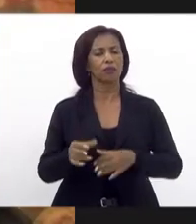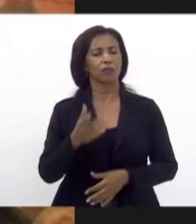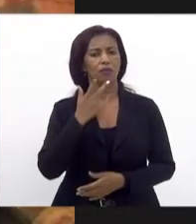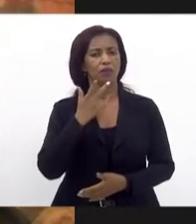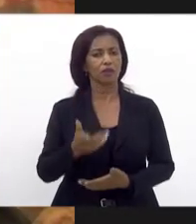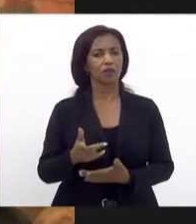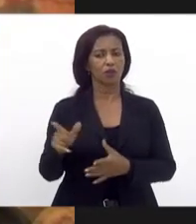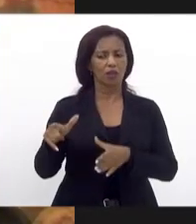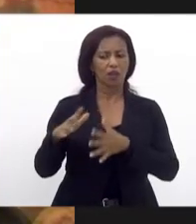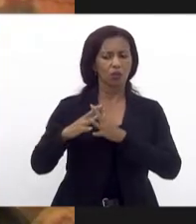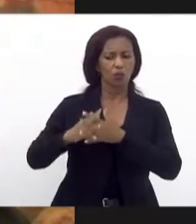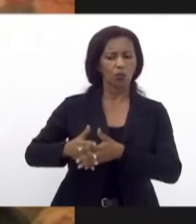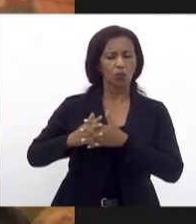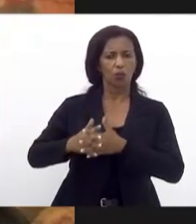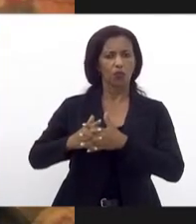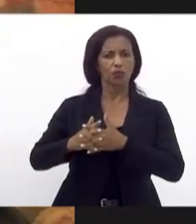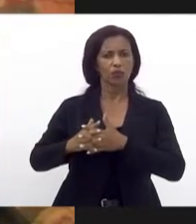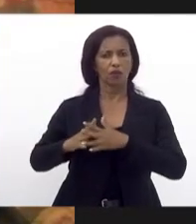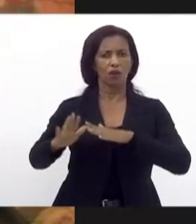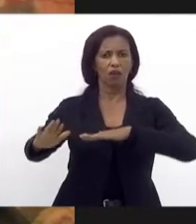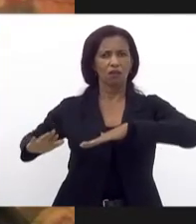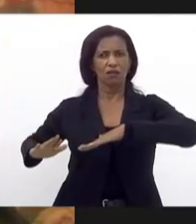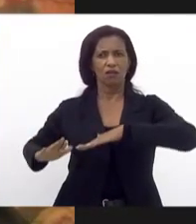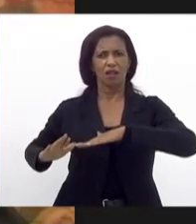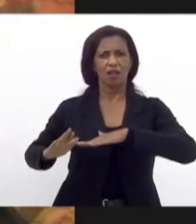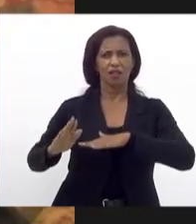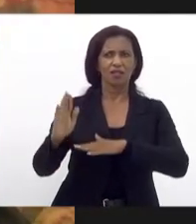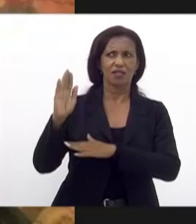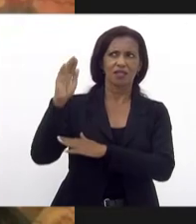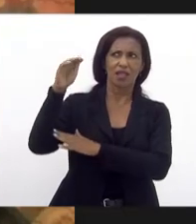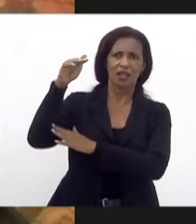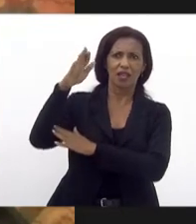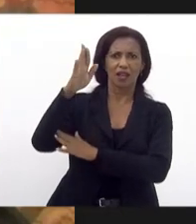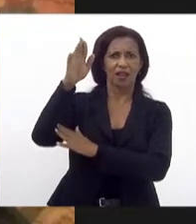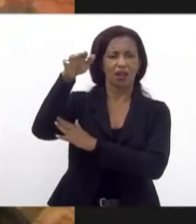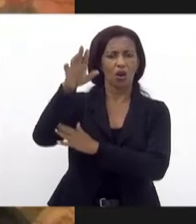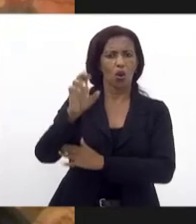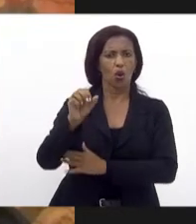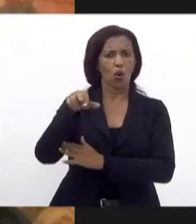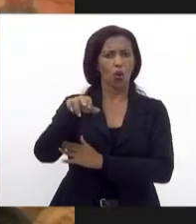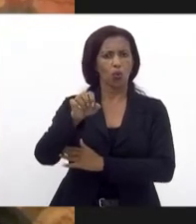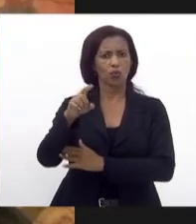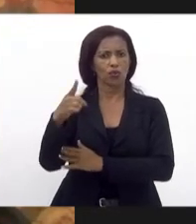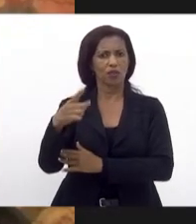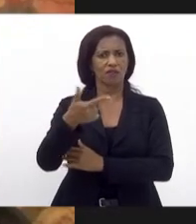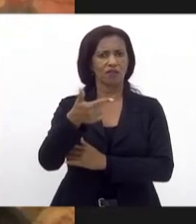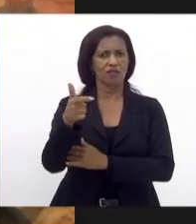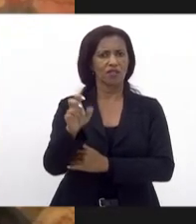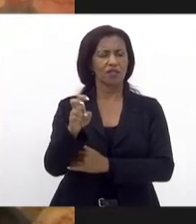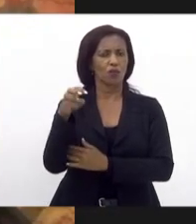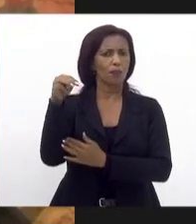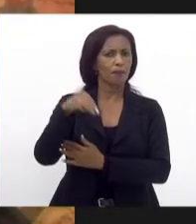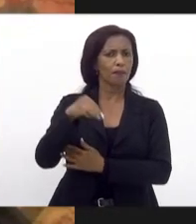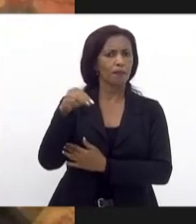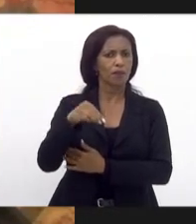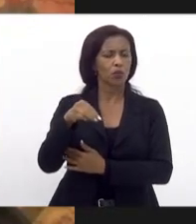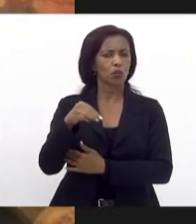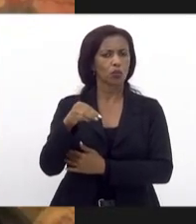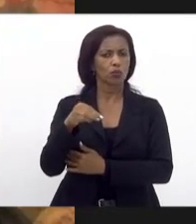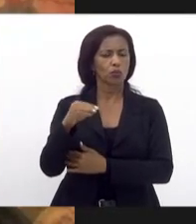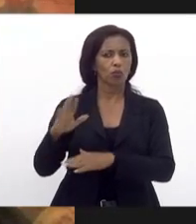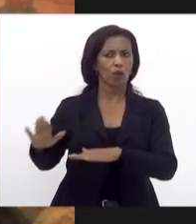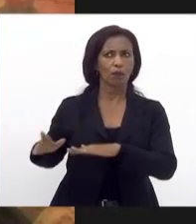falou que aquela confusão lá da subida da serra, que está o famoso assunto da Conserra, vale 25 minutos no trajeto deles,